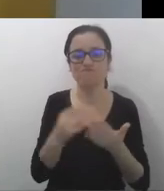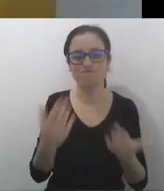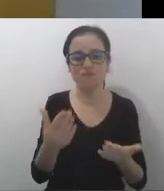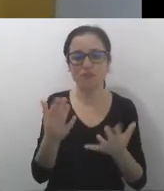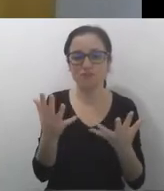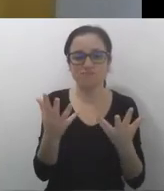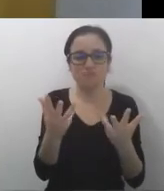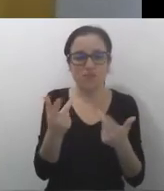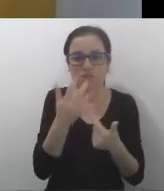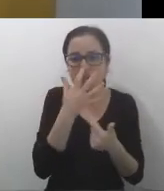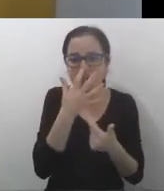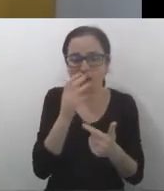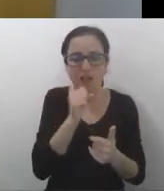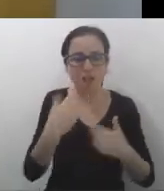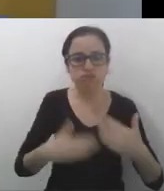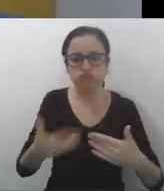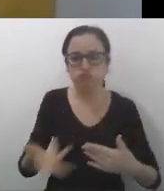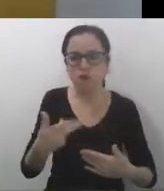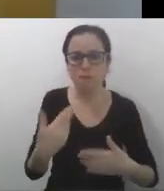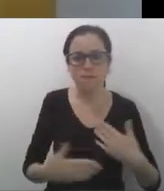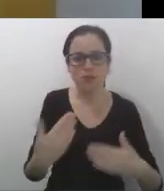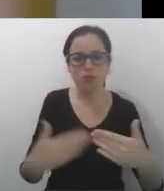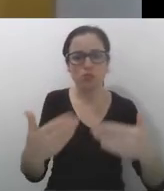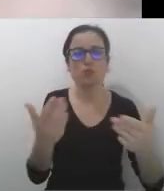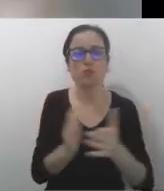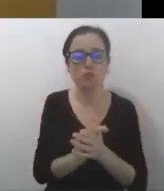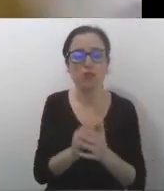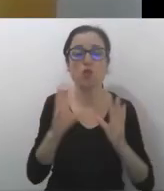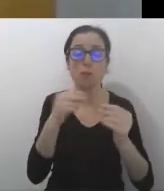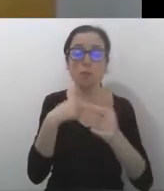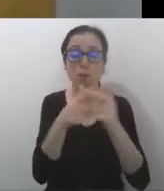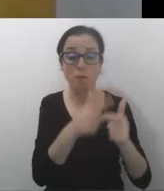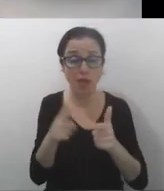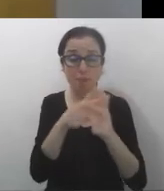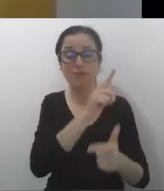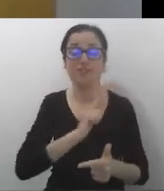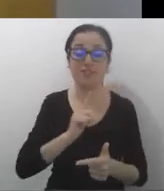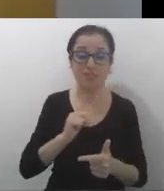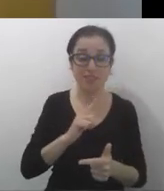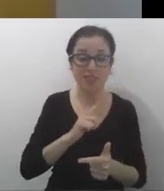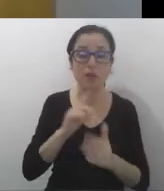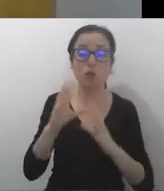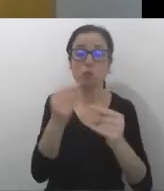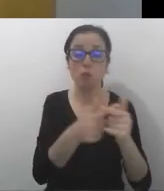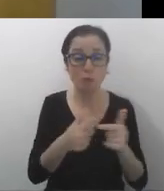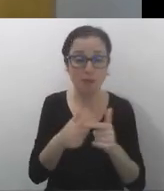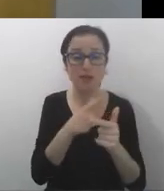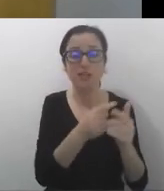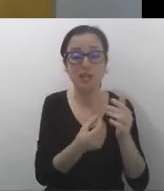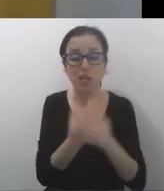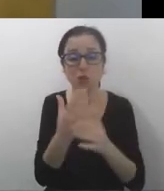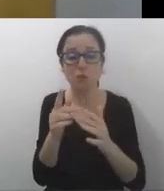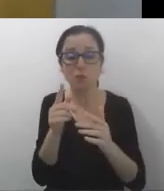que ela teve, todos os problemas, né, que ela criou, de várias ordens socioambientais em primeiro